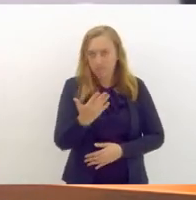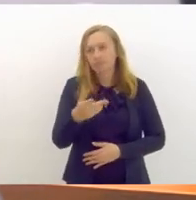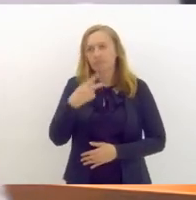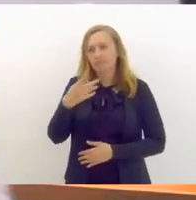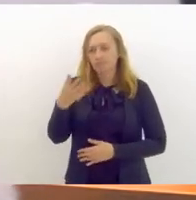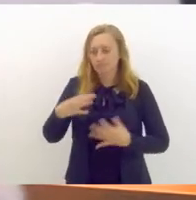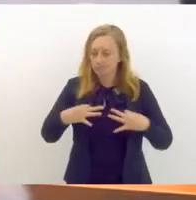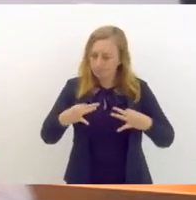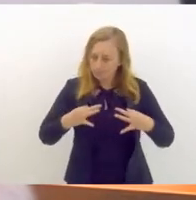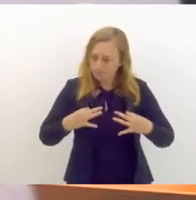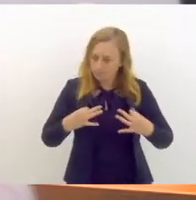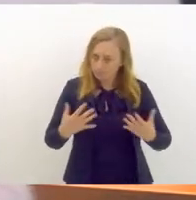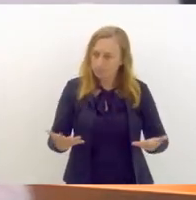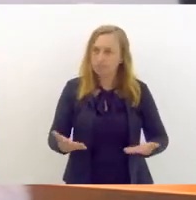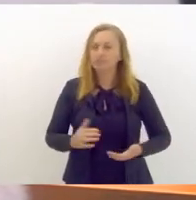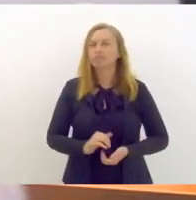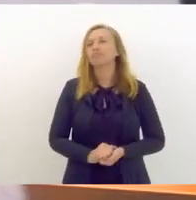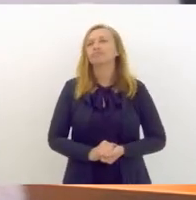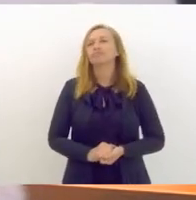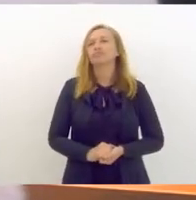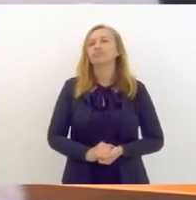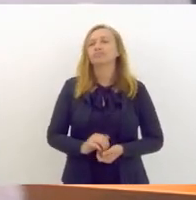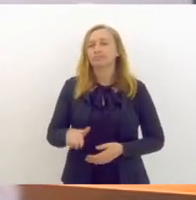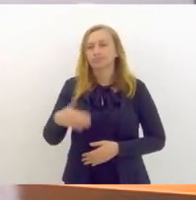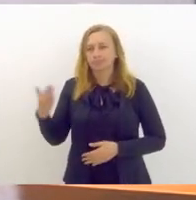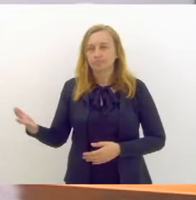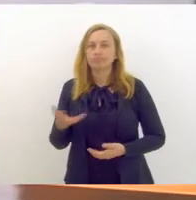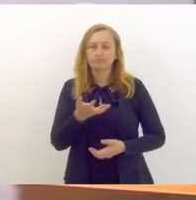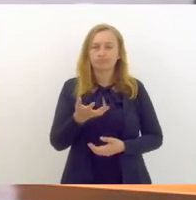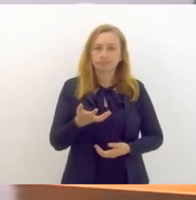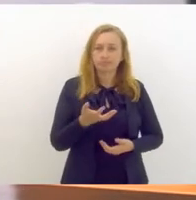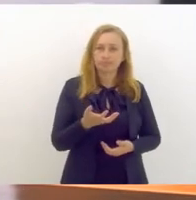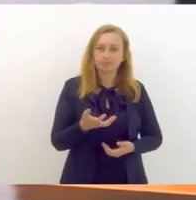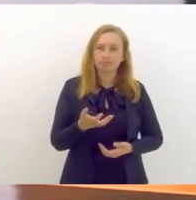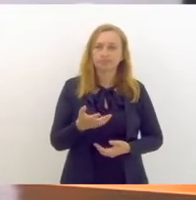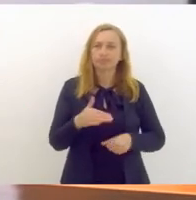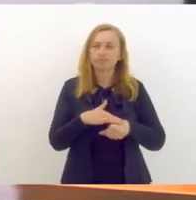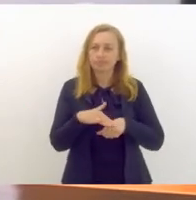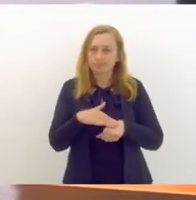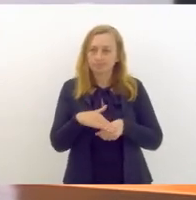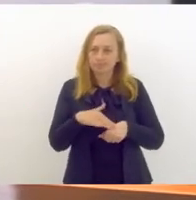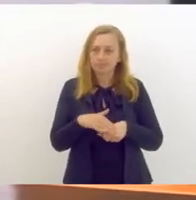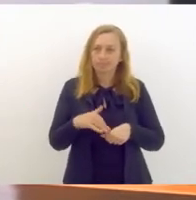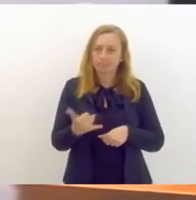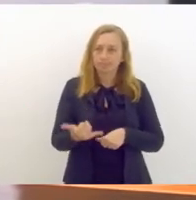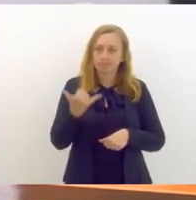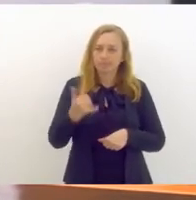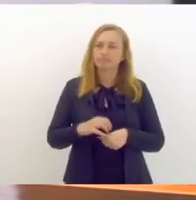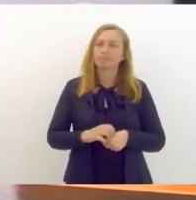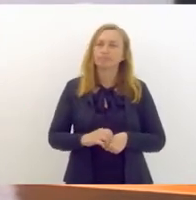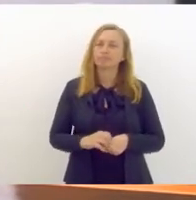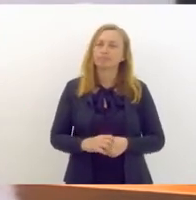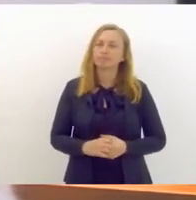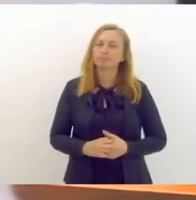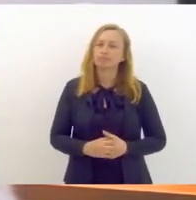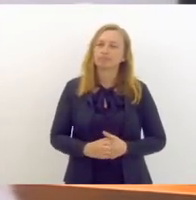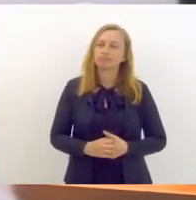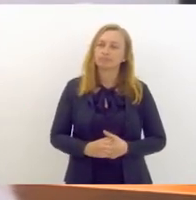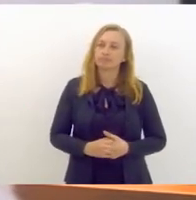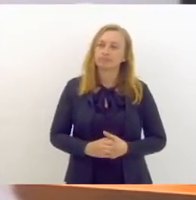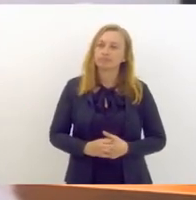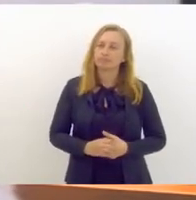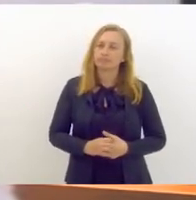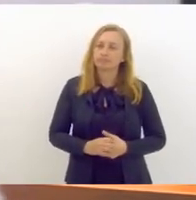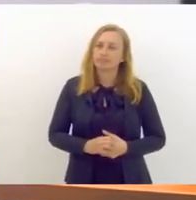aqui à disposição, fora desse ambiente aqui. Quem tiver maiores dúvidas, entre em contato conosco. A gente vai